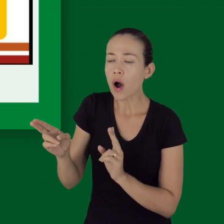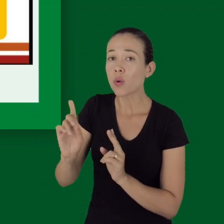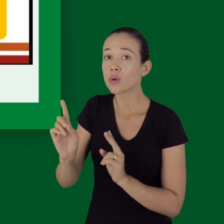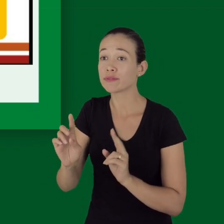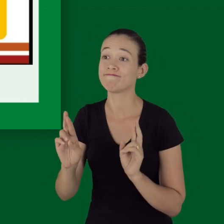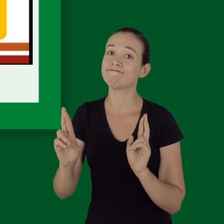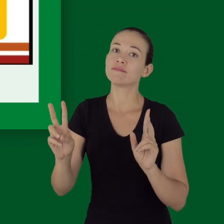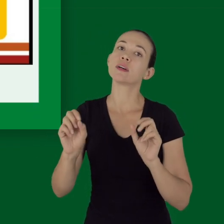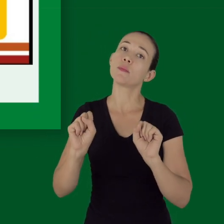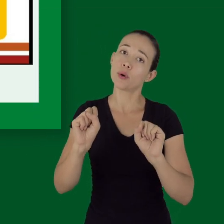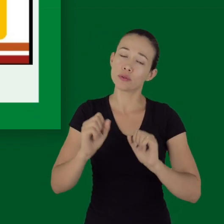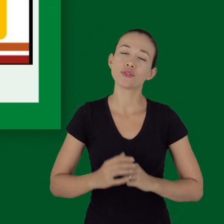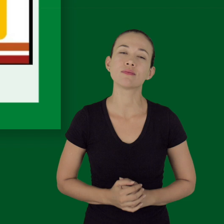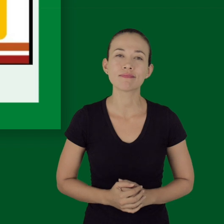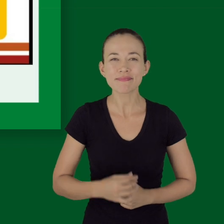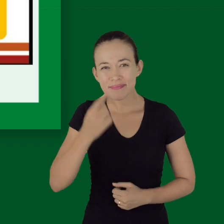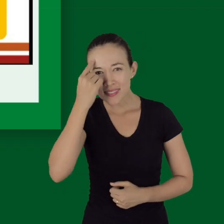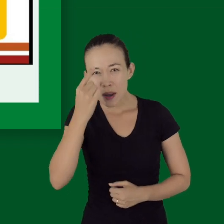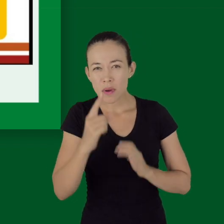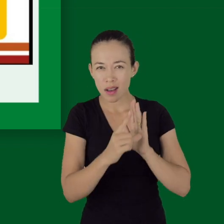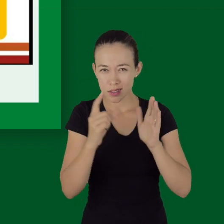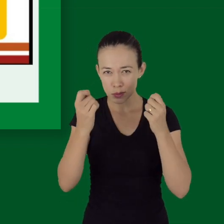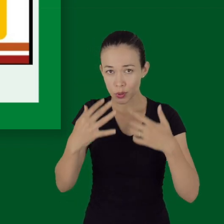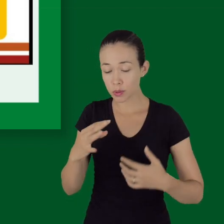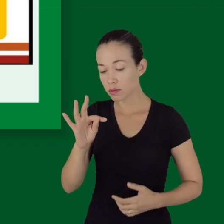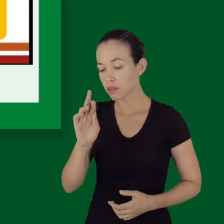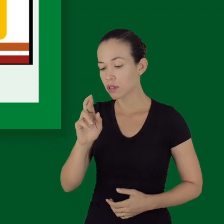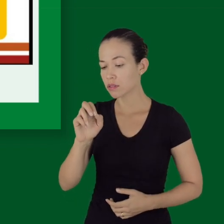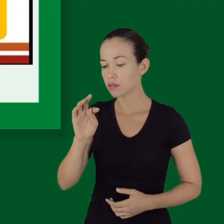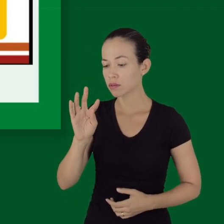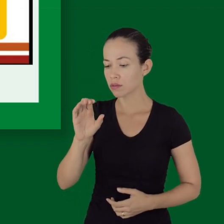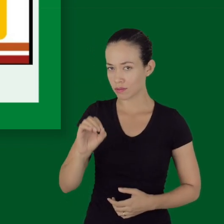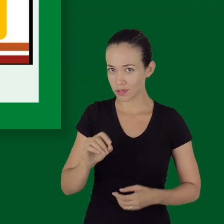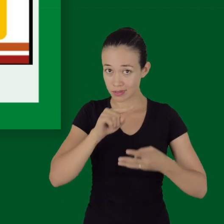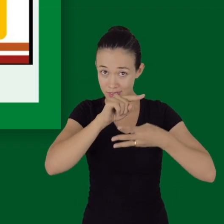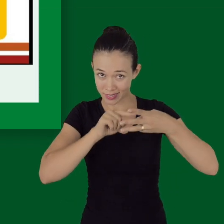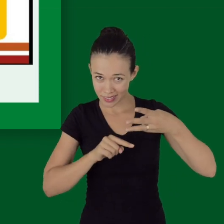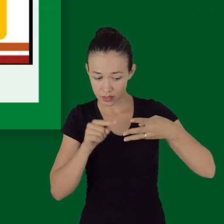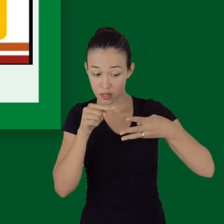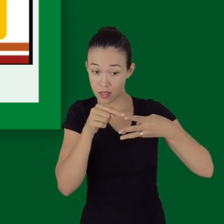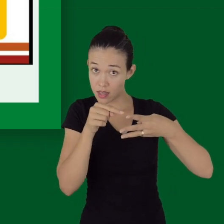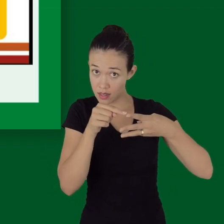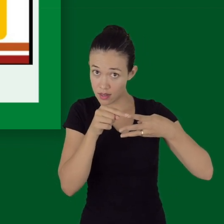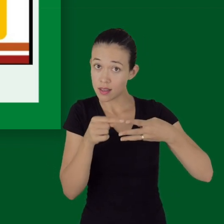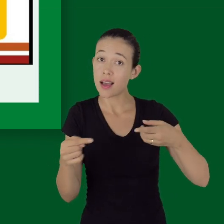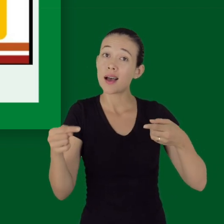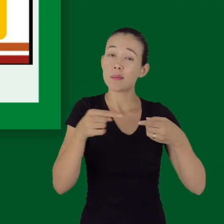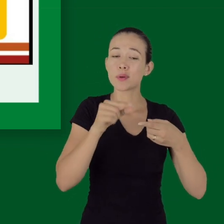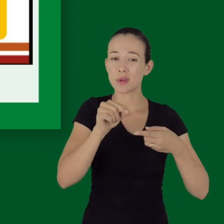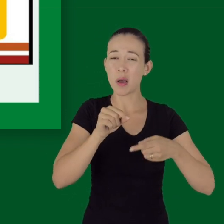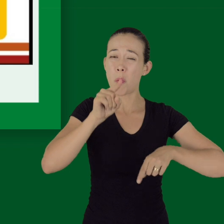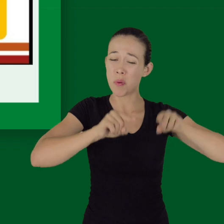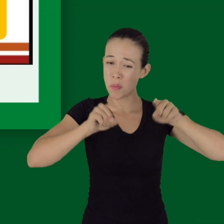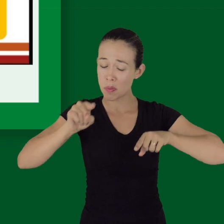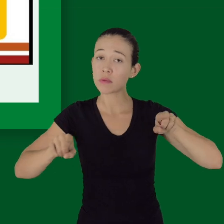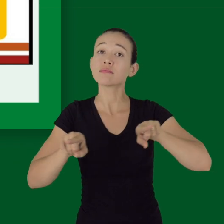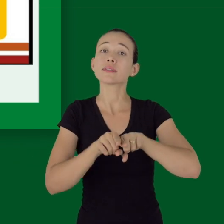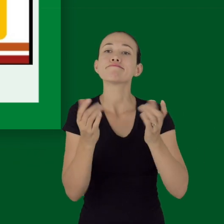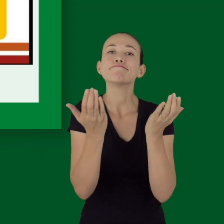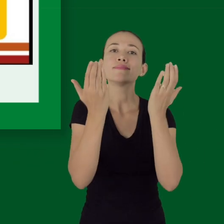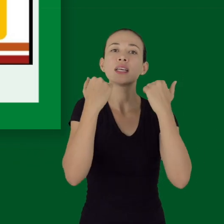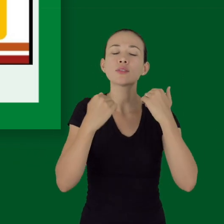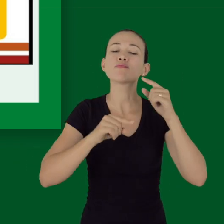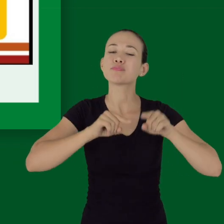feixes, principalmente o córtex espinhal, mas como eu posso ter também variações anatômicas. Avaliar a sensibilidade,